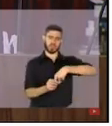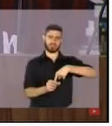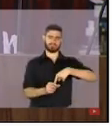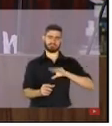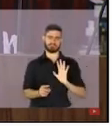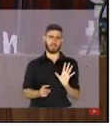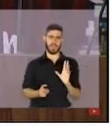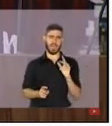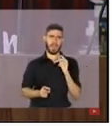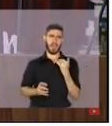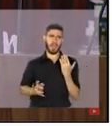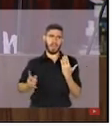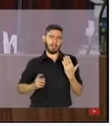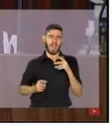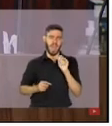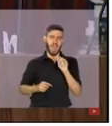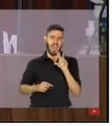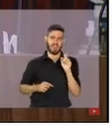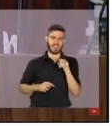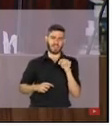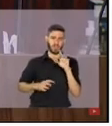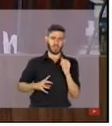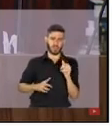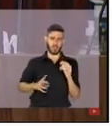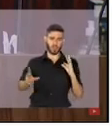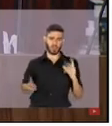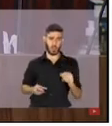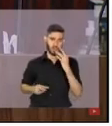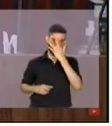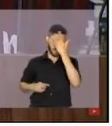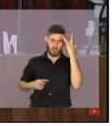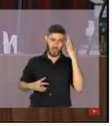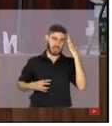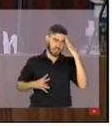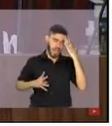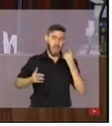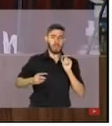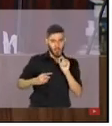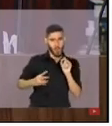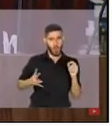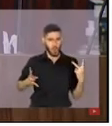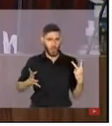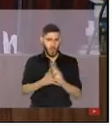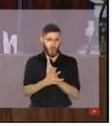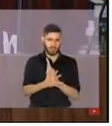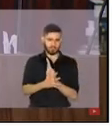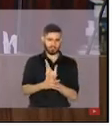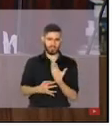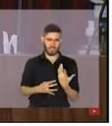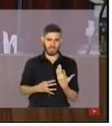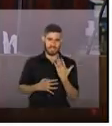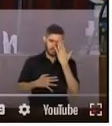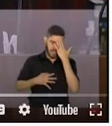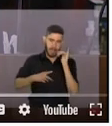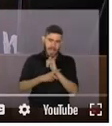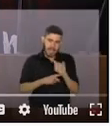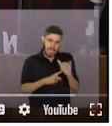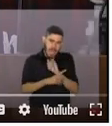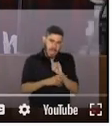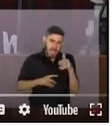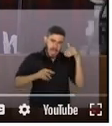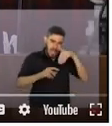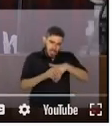e todo mundo sabe o que ocorreu todo mundo sabe por mecanismo utilizado nas